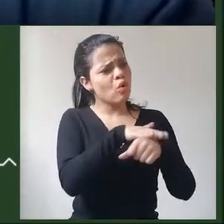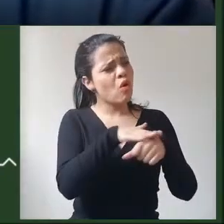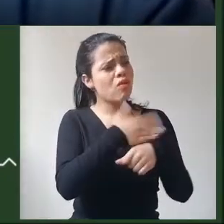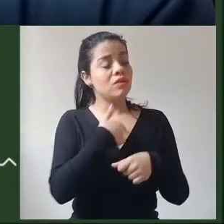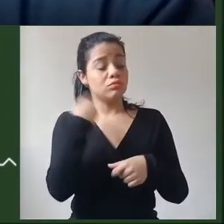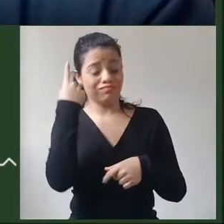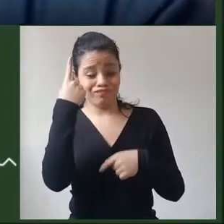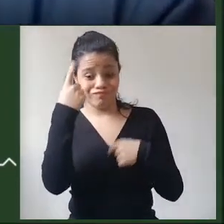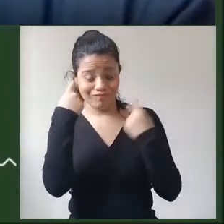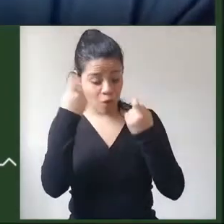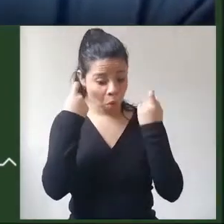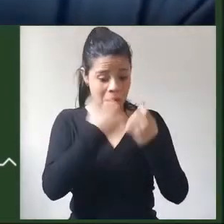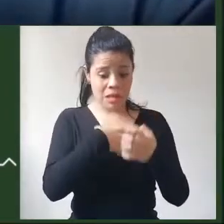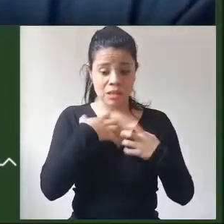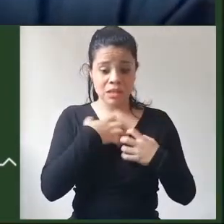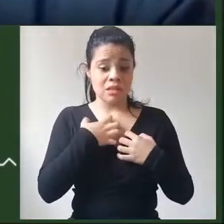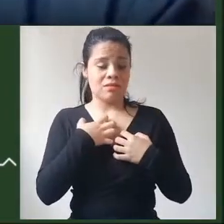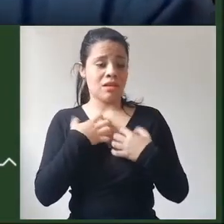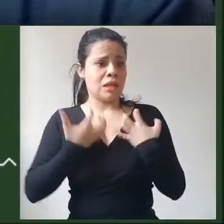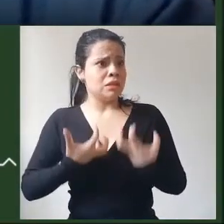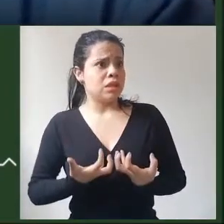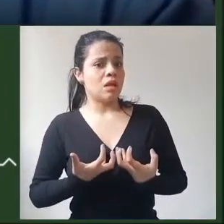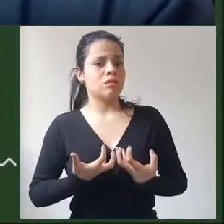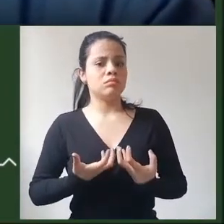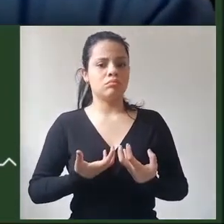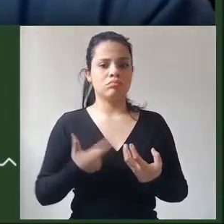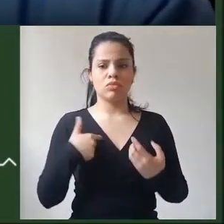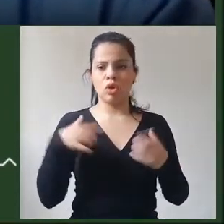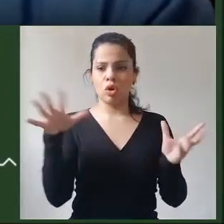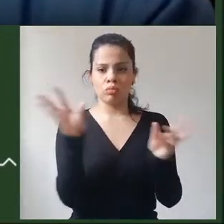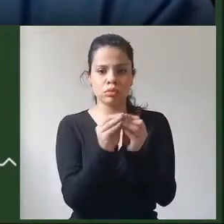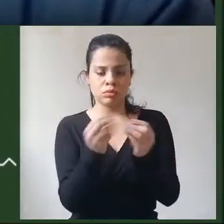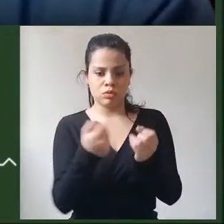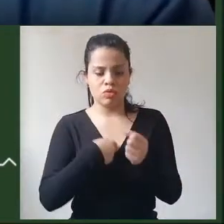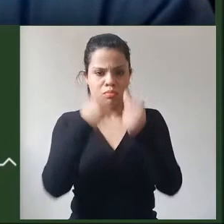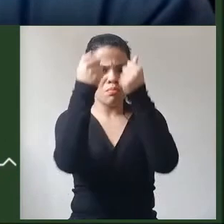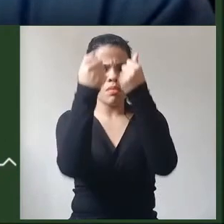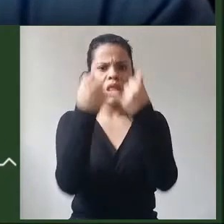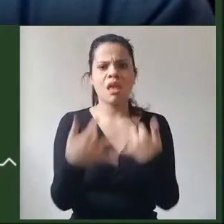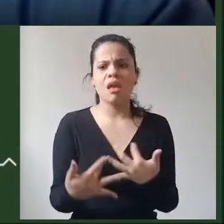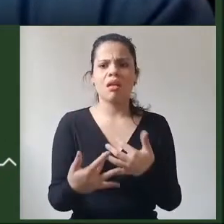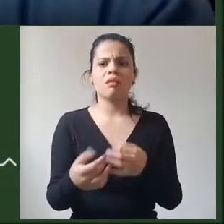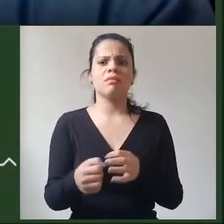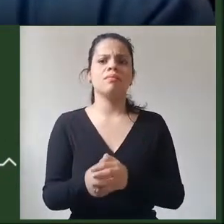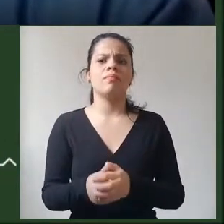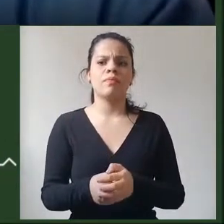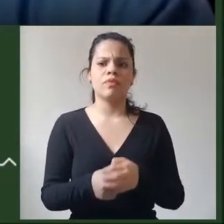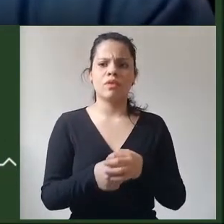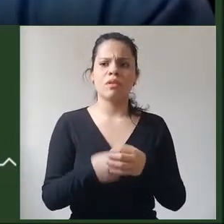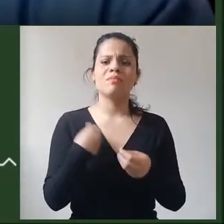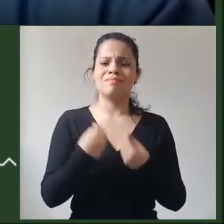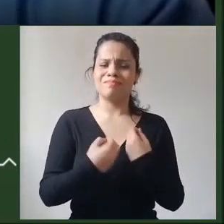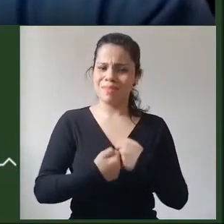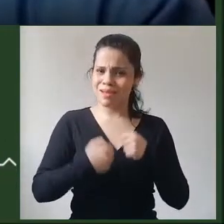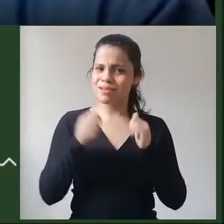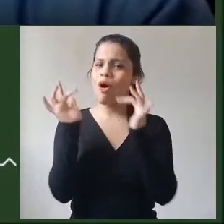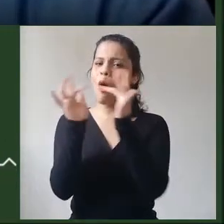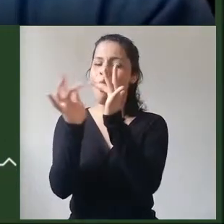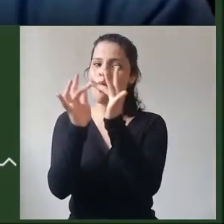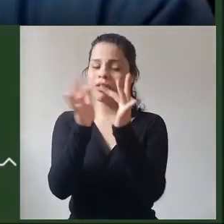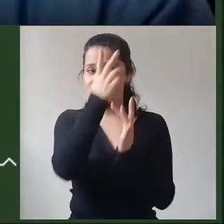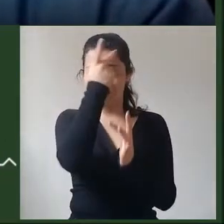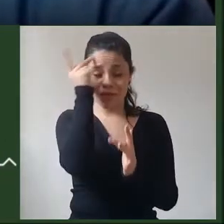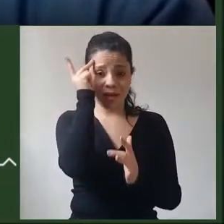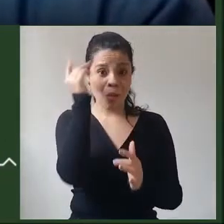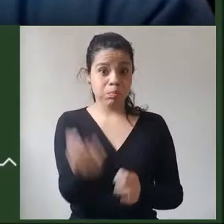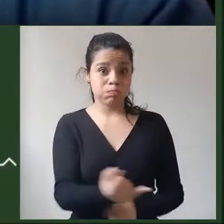solicitar. Não penso que precise, mas fiz tudo que eu falei aqui nessa palestra, de como